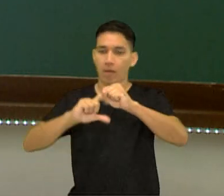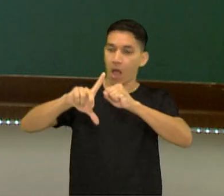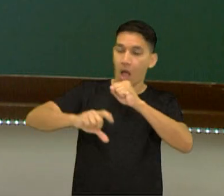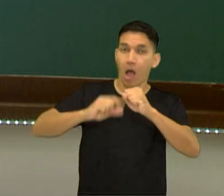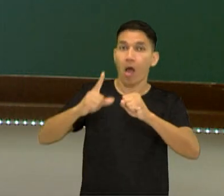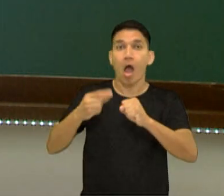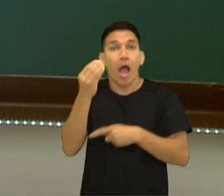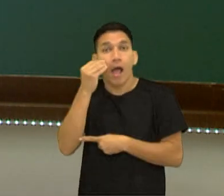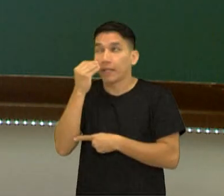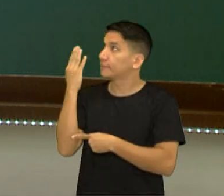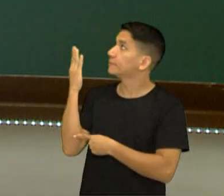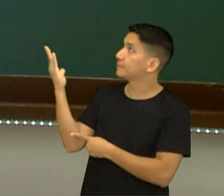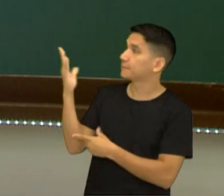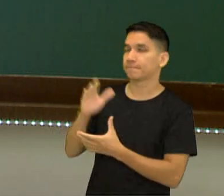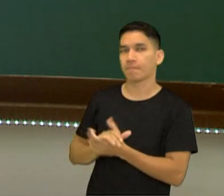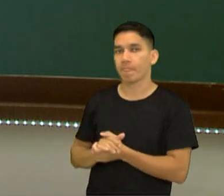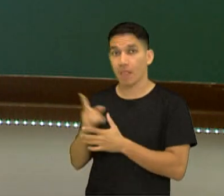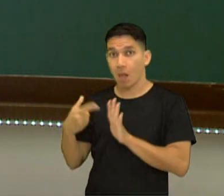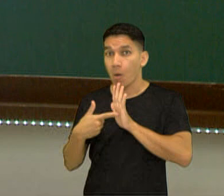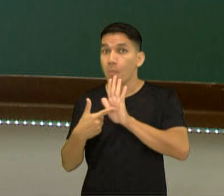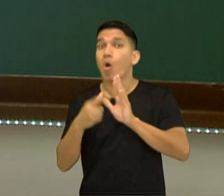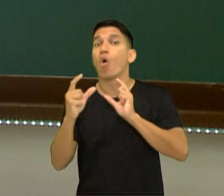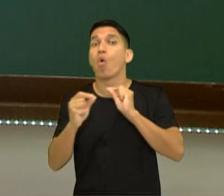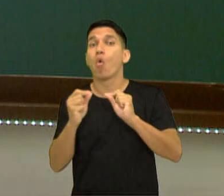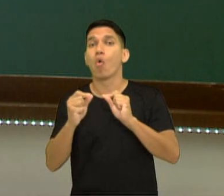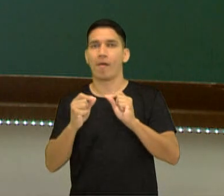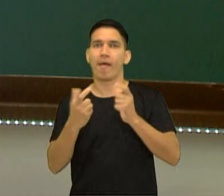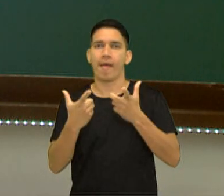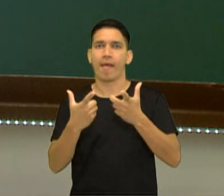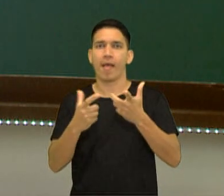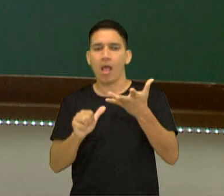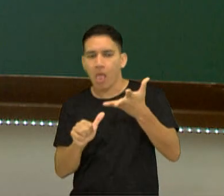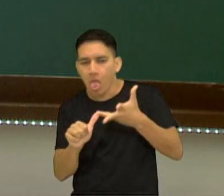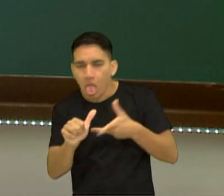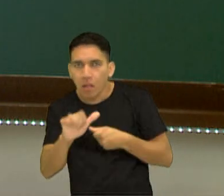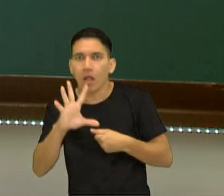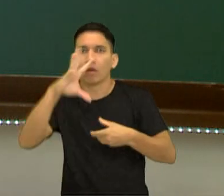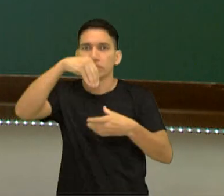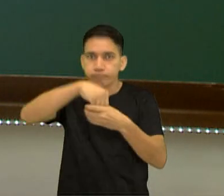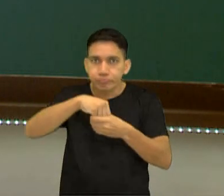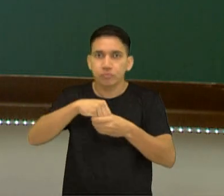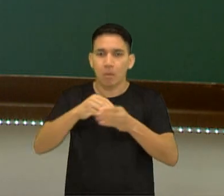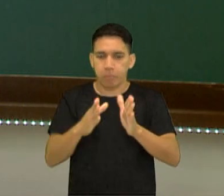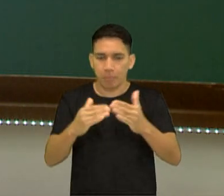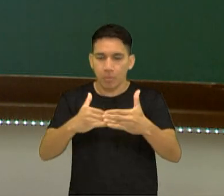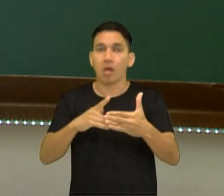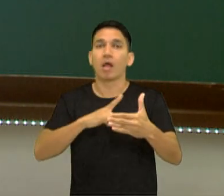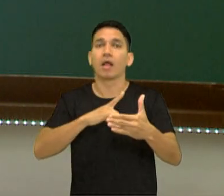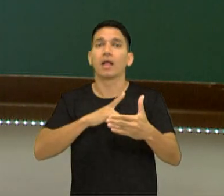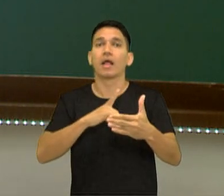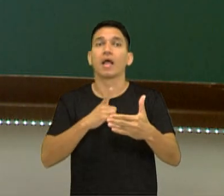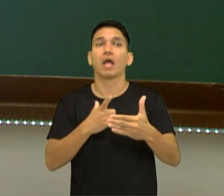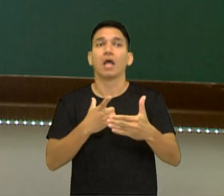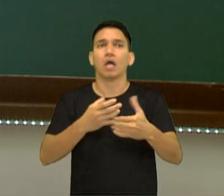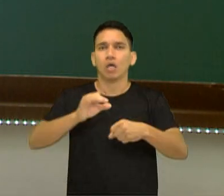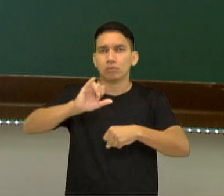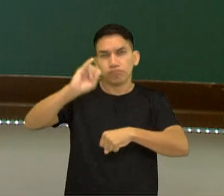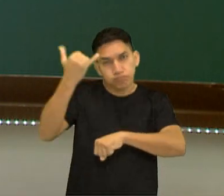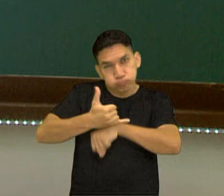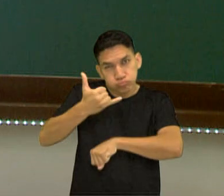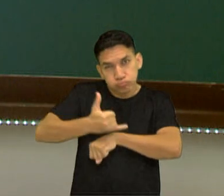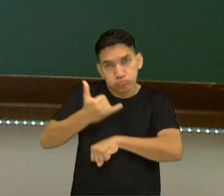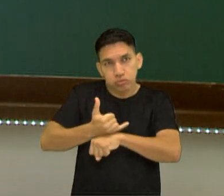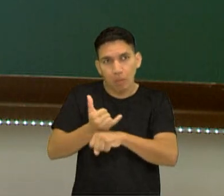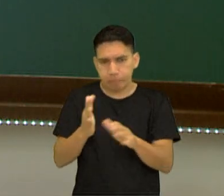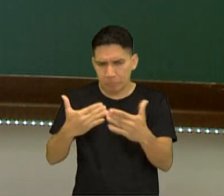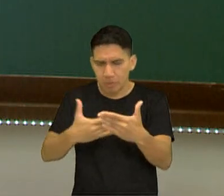O experimento mostra um elemento radioativo polônio dentro de um bloco de chumbo, que é a fonte. Então, aqui dentro desse quadradinho revestido